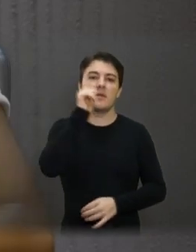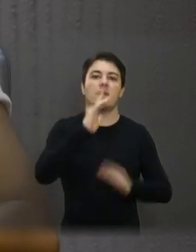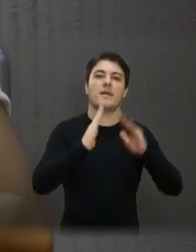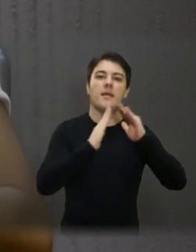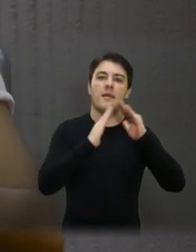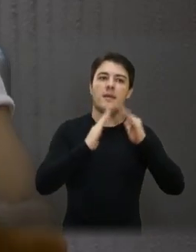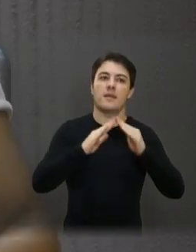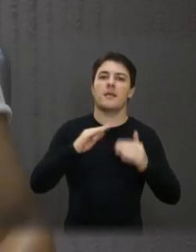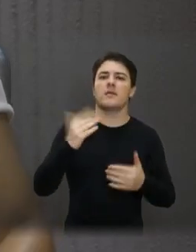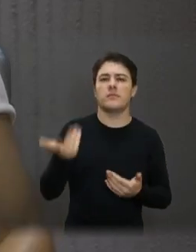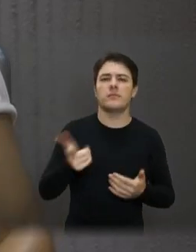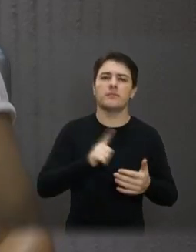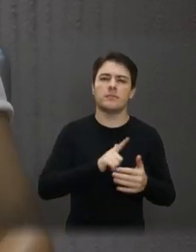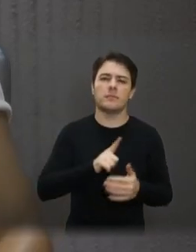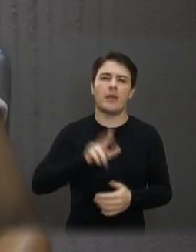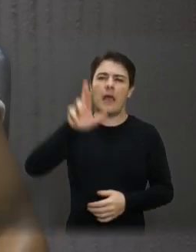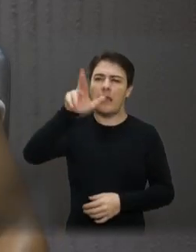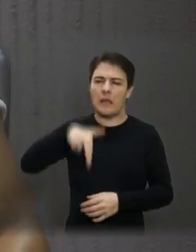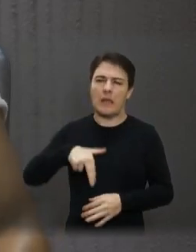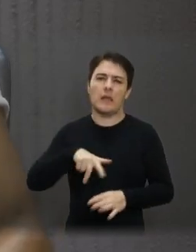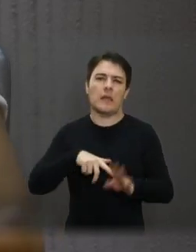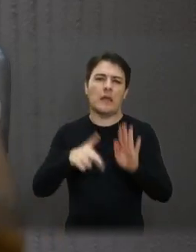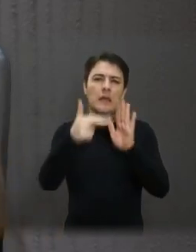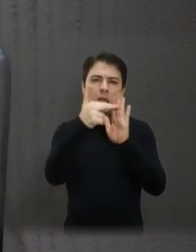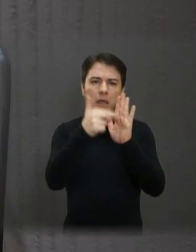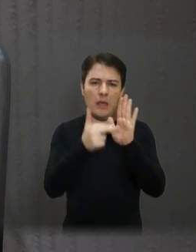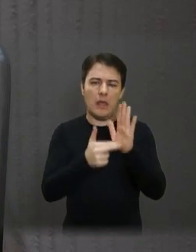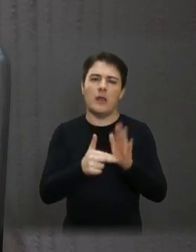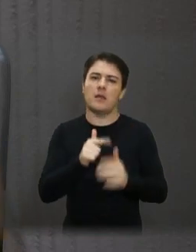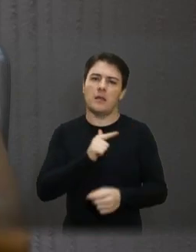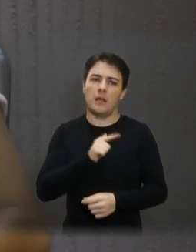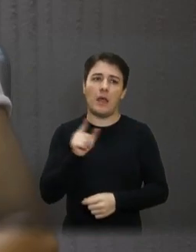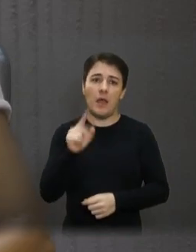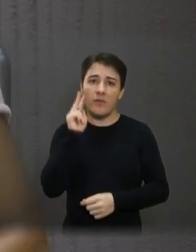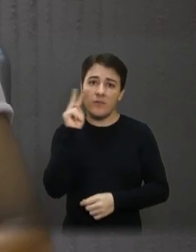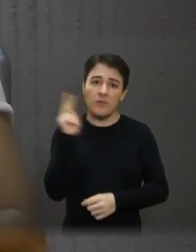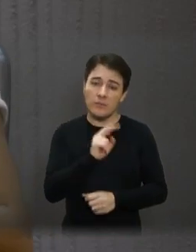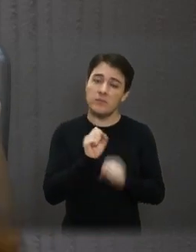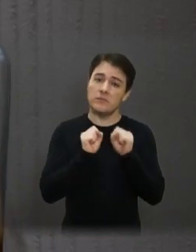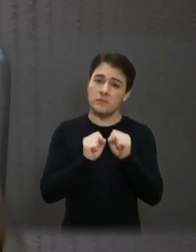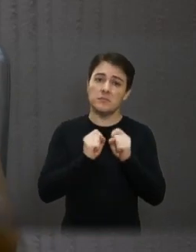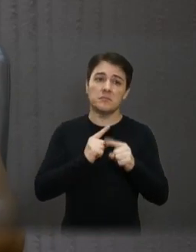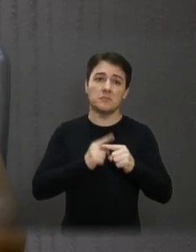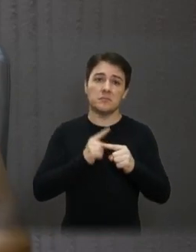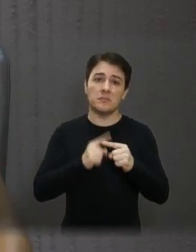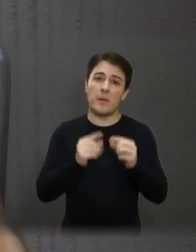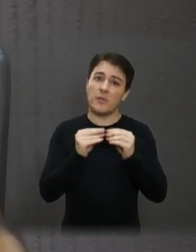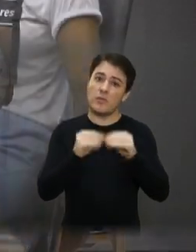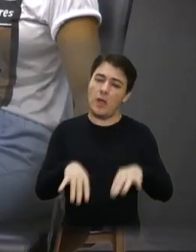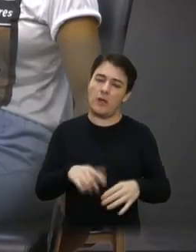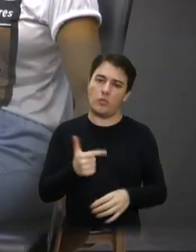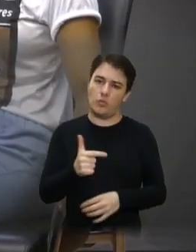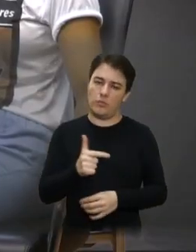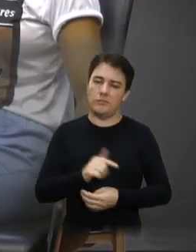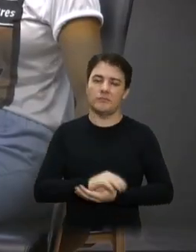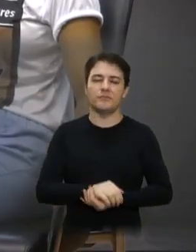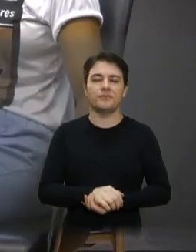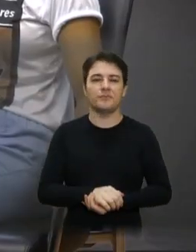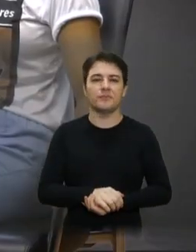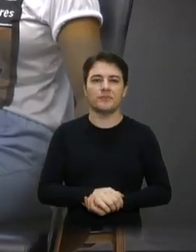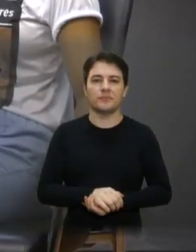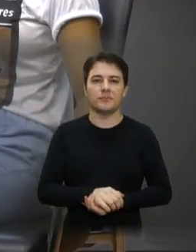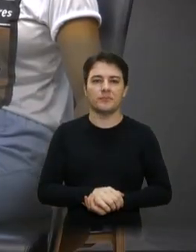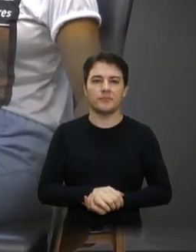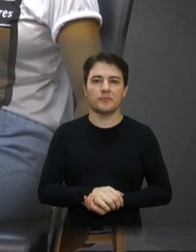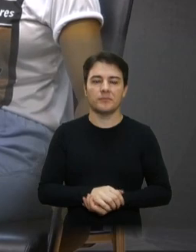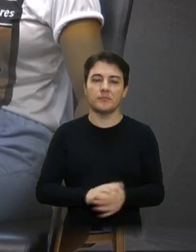primeiro depois tem todos os motivos às regras mas ela consegue olhar e acompanhar para que ela não seja passada para Trás uma